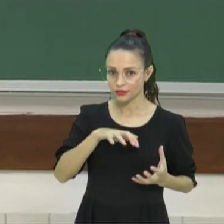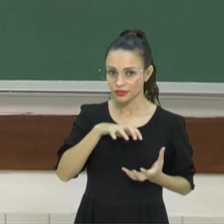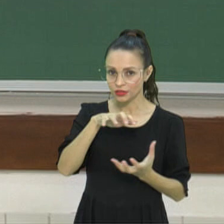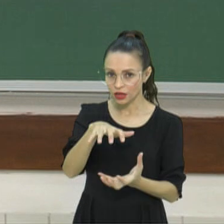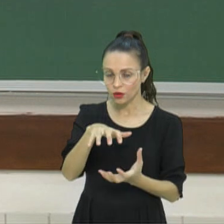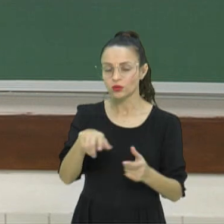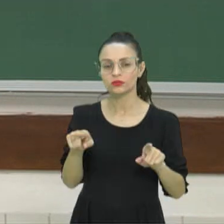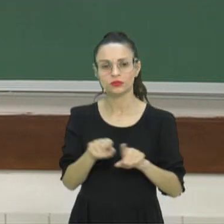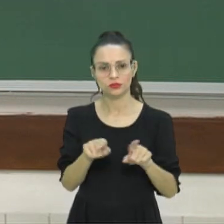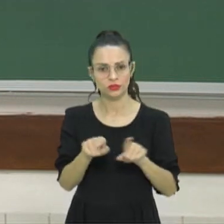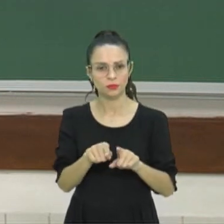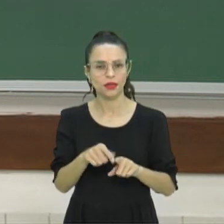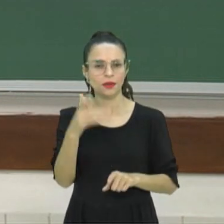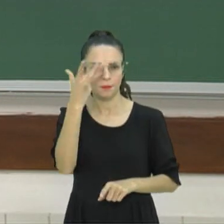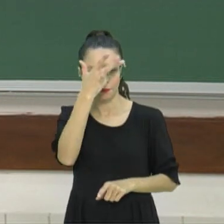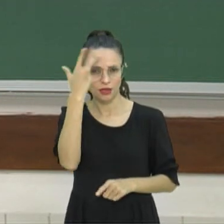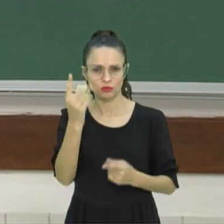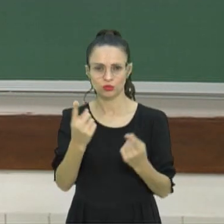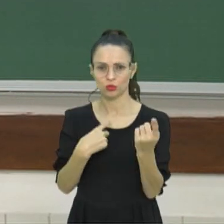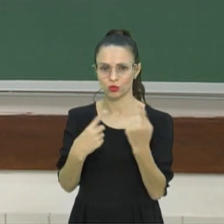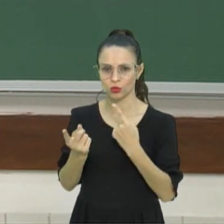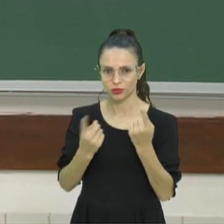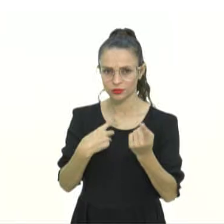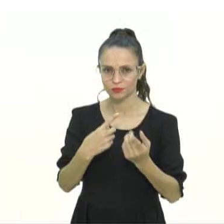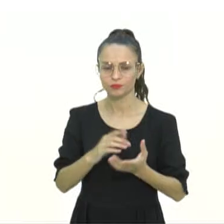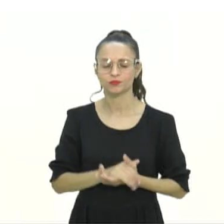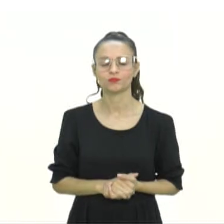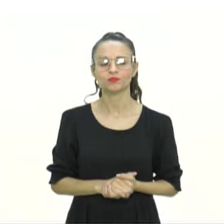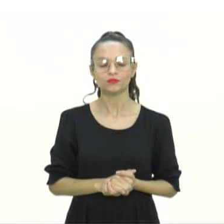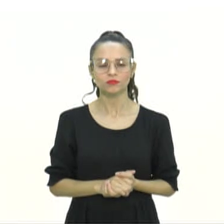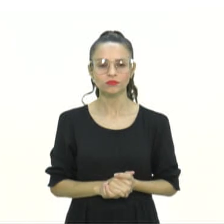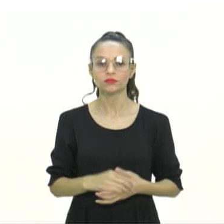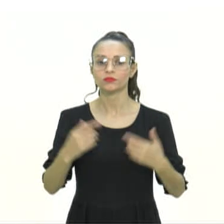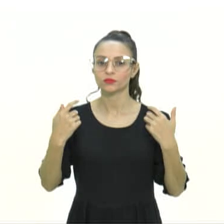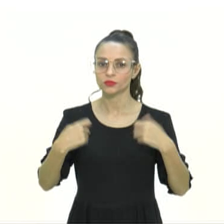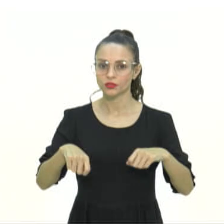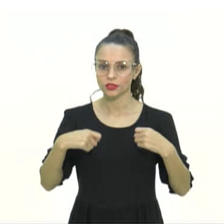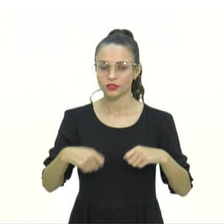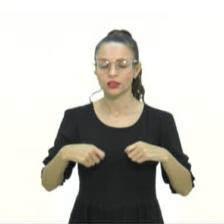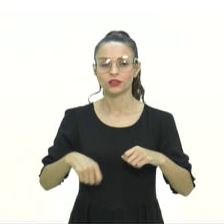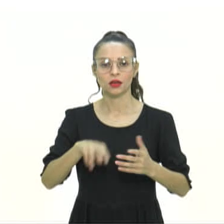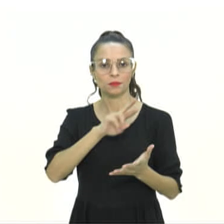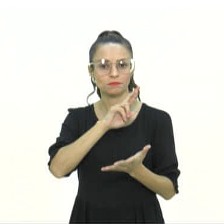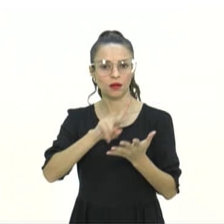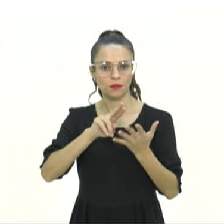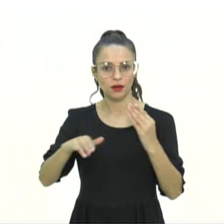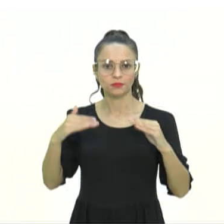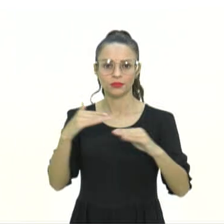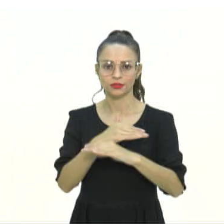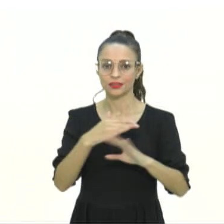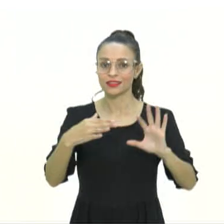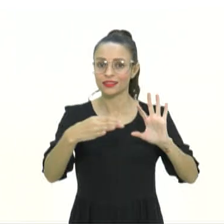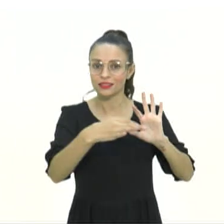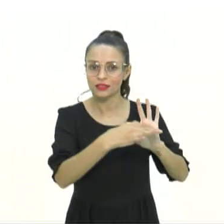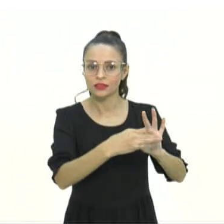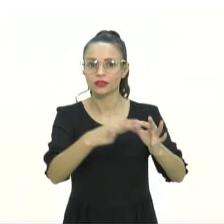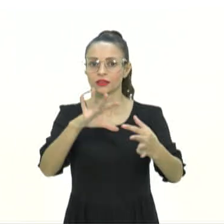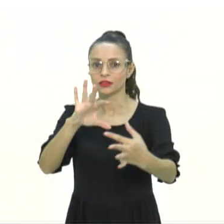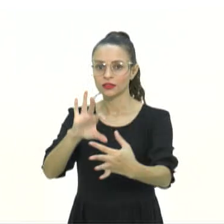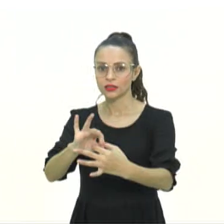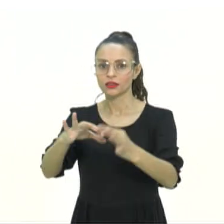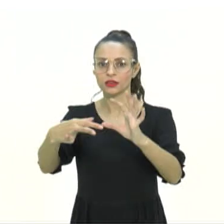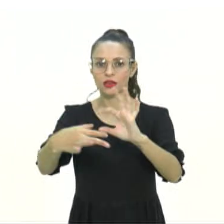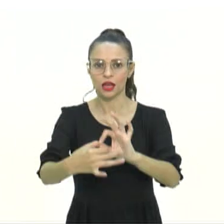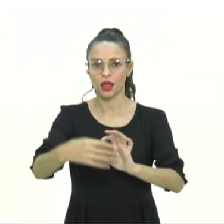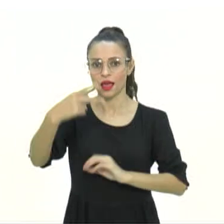e também transportar as pessoas. Bom, a necessidade de modais de transporte interligados no